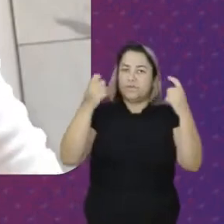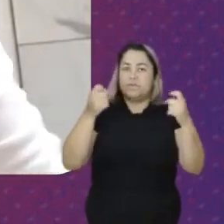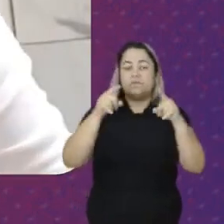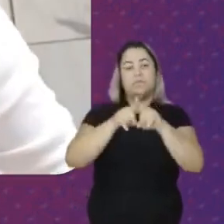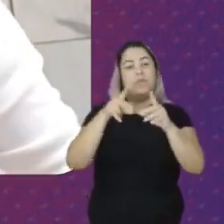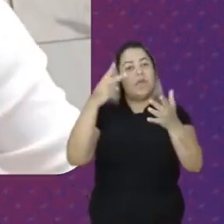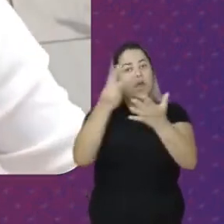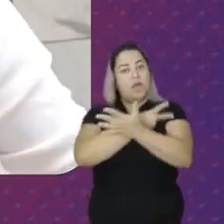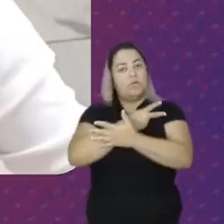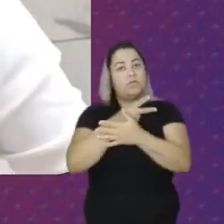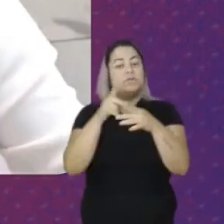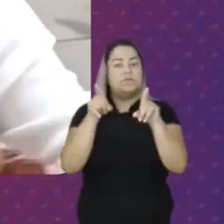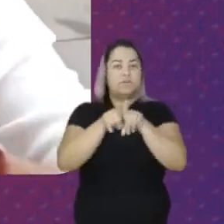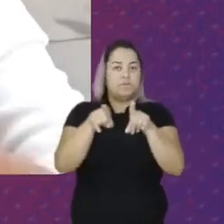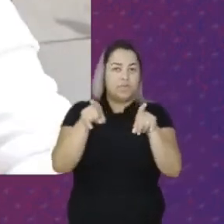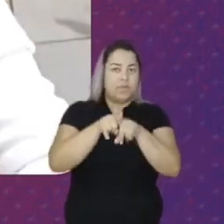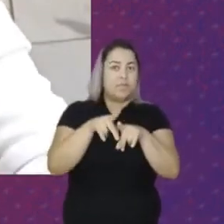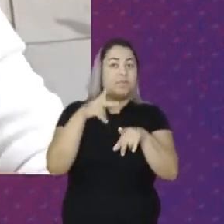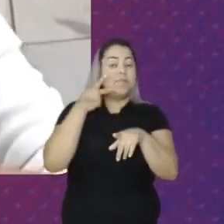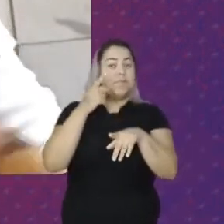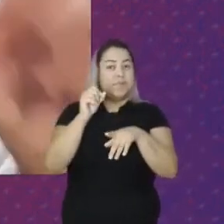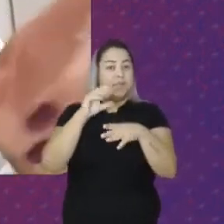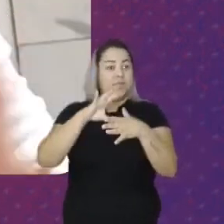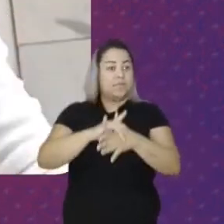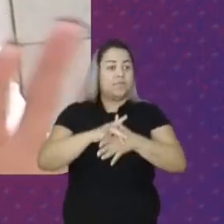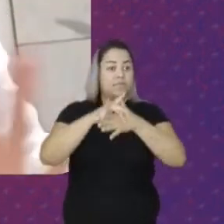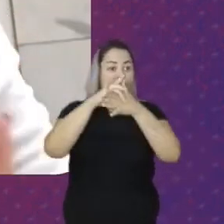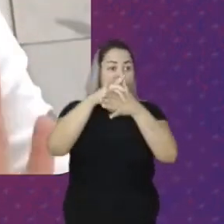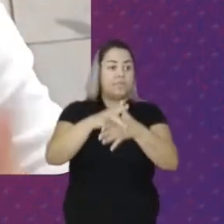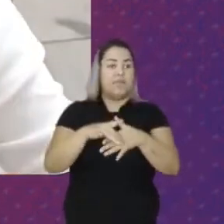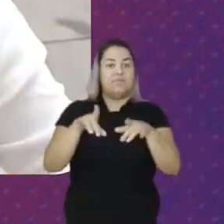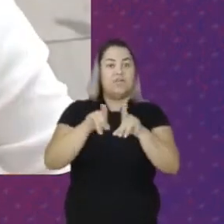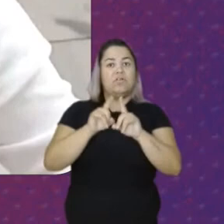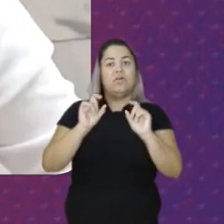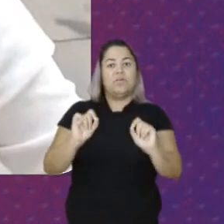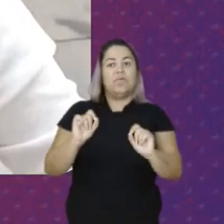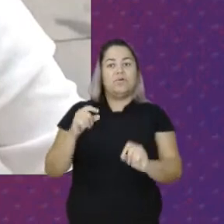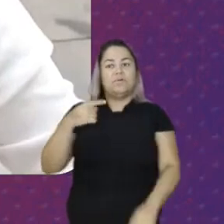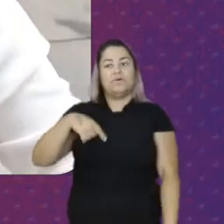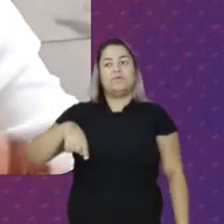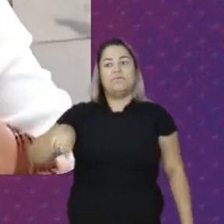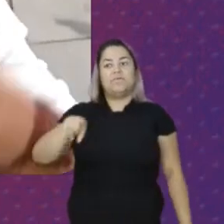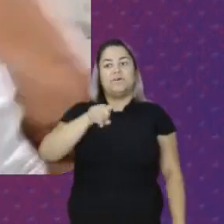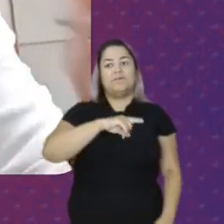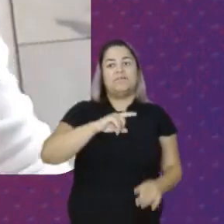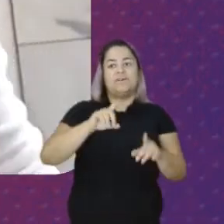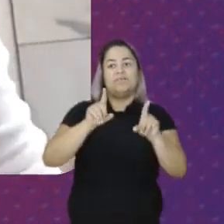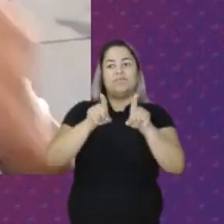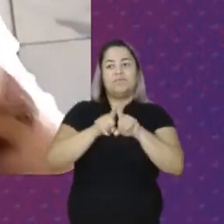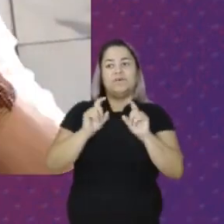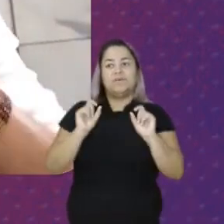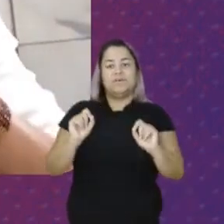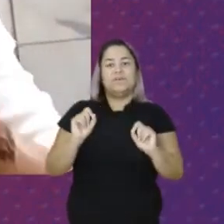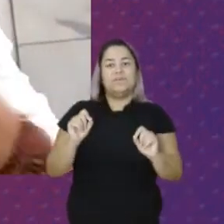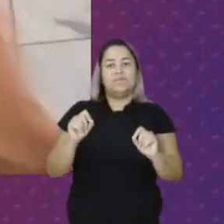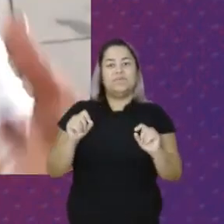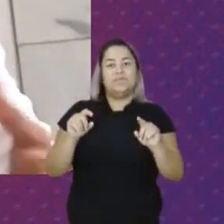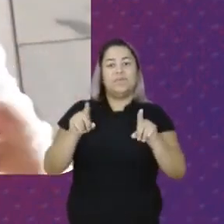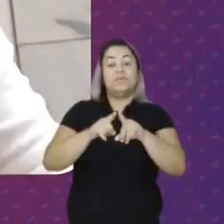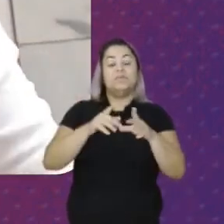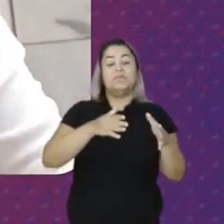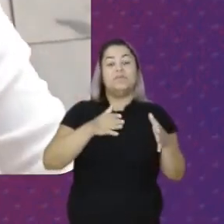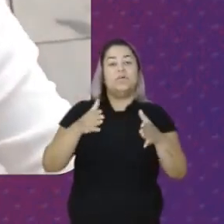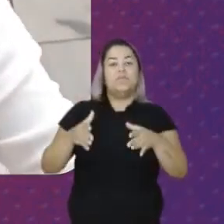acontecem também para lideranças femininas que não exatamente estão eleitas nos parlamentos ou que ocupam